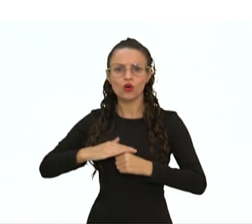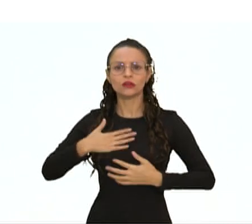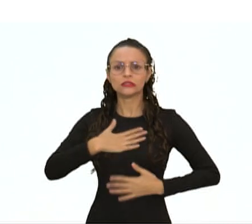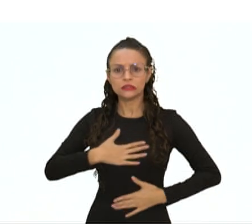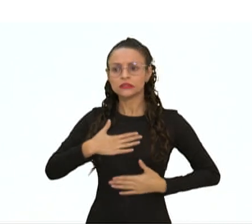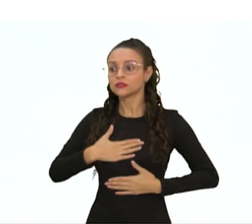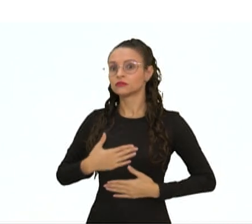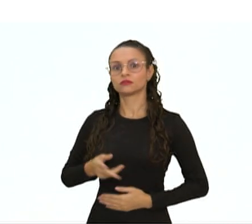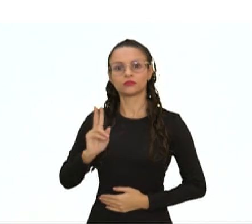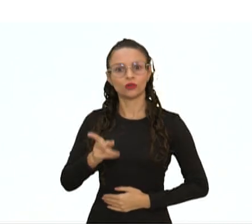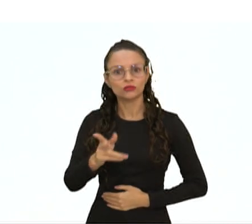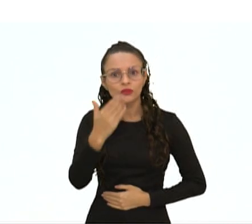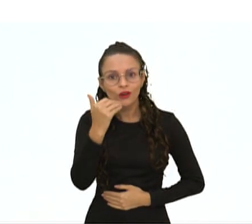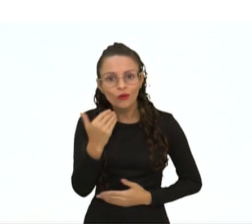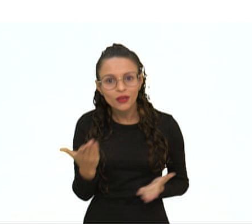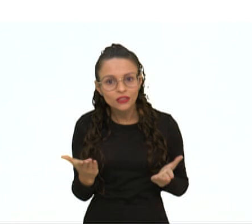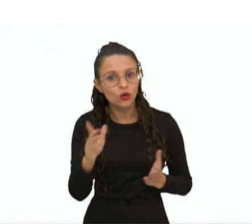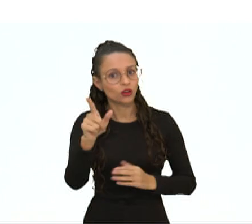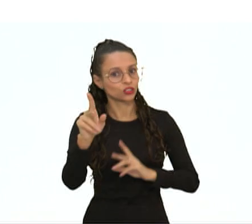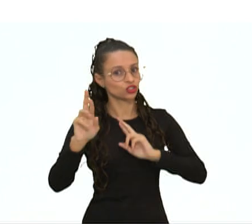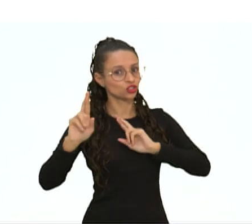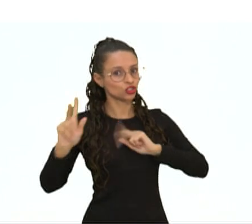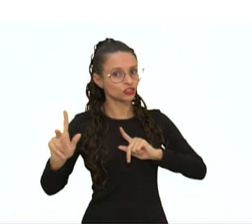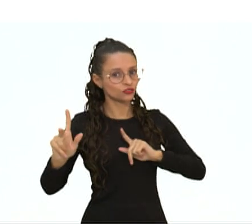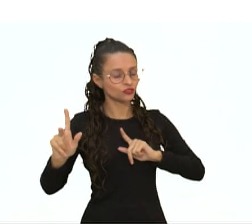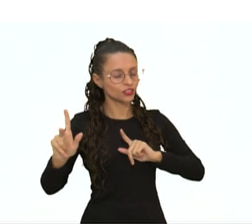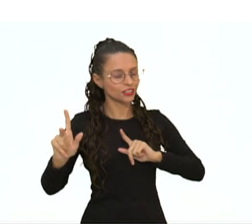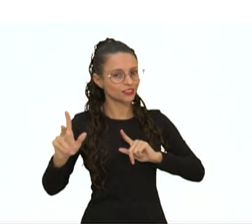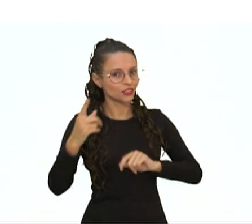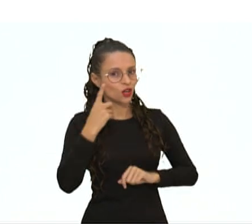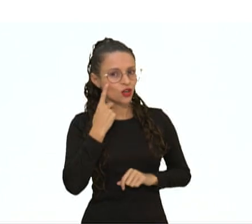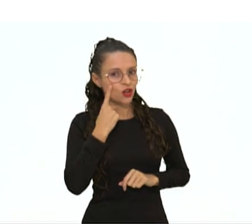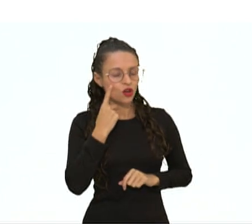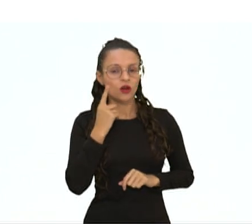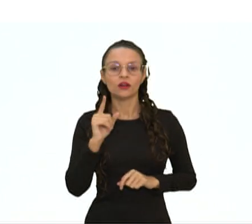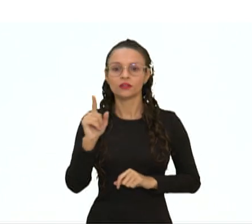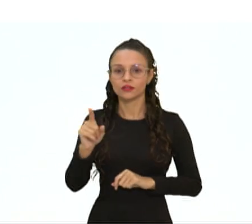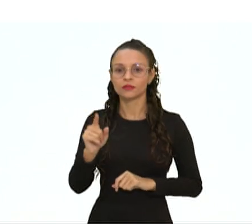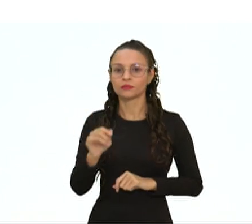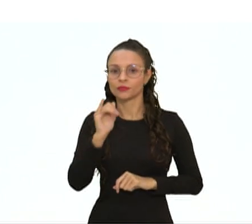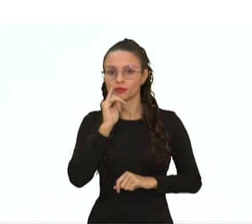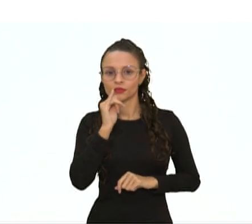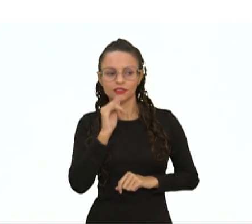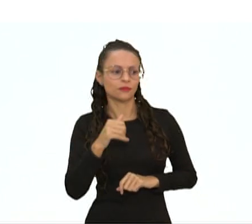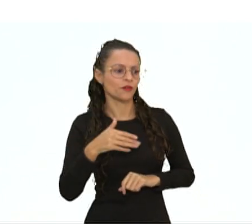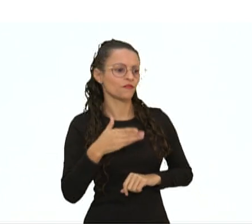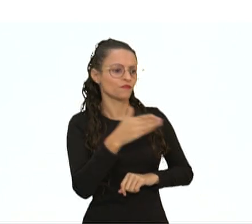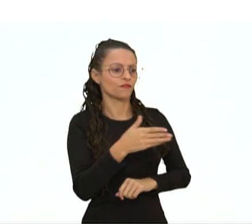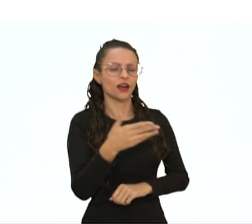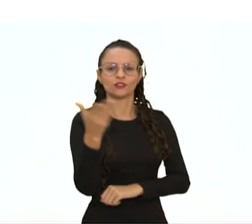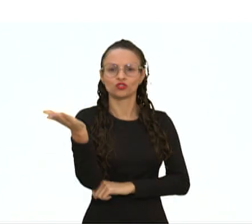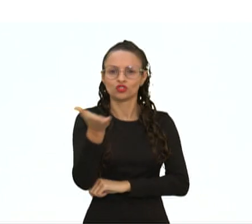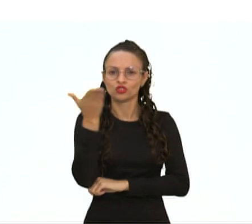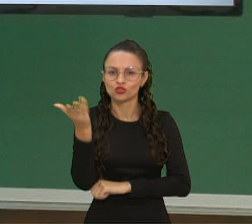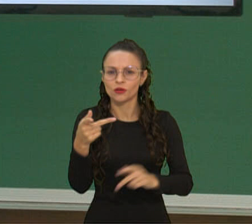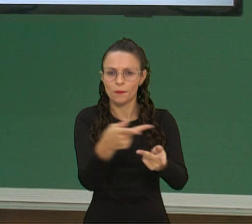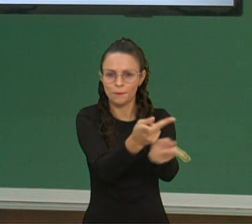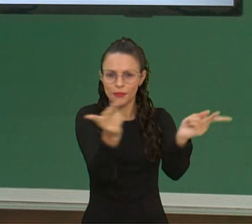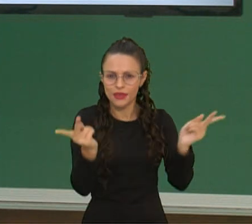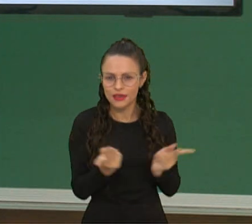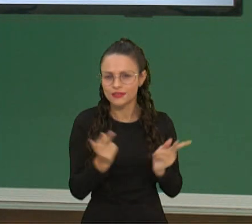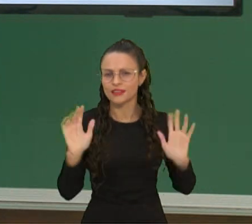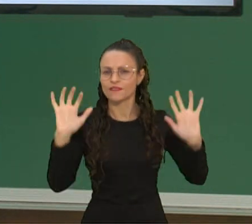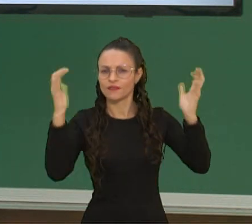comendo cuidado porque isso é diferente de um excesso outro tá quando a gente vai por exemplo rodízio de pizza numa festa de aniversário